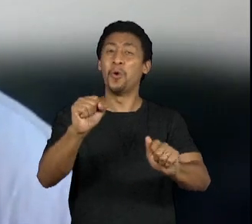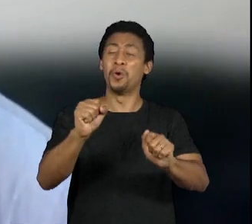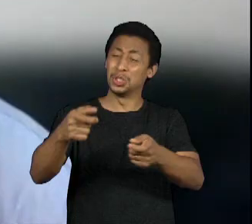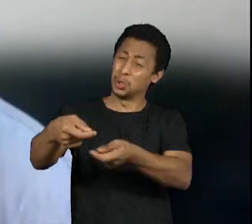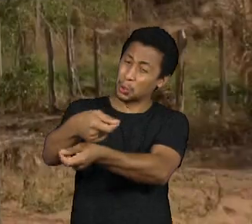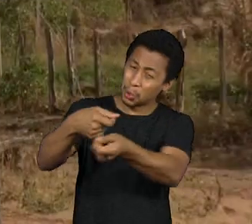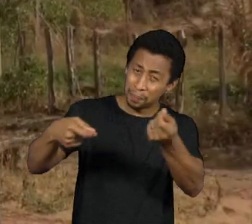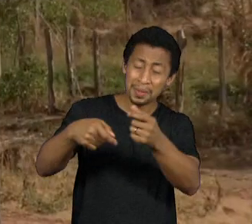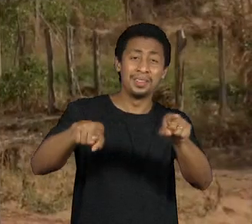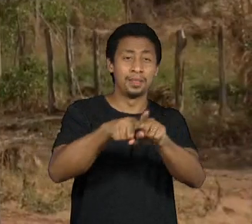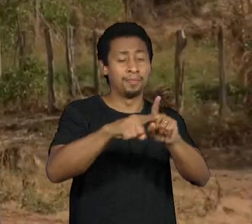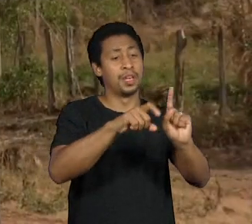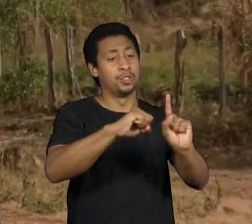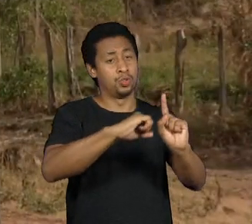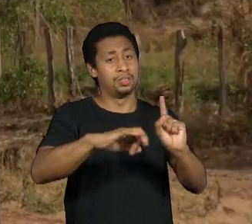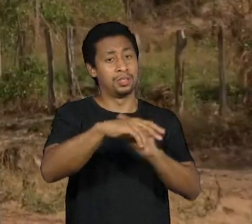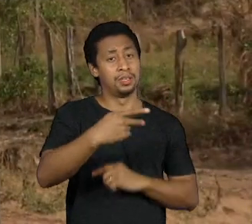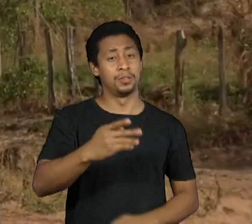sociedade brasileira.